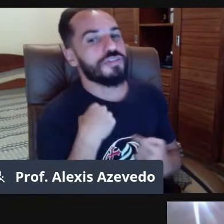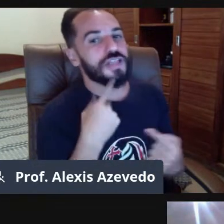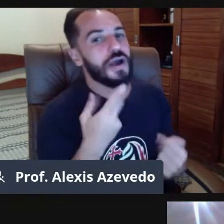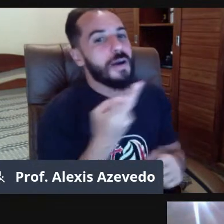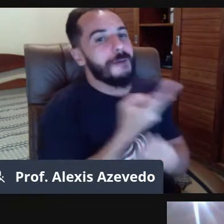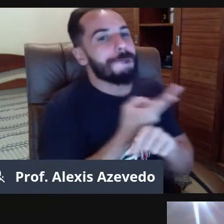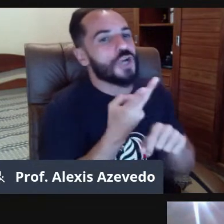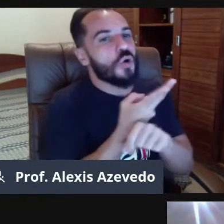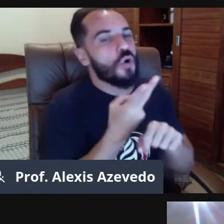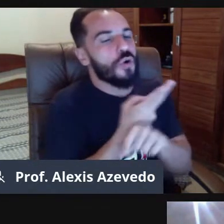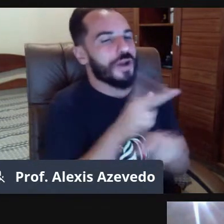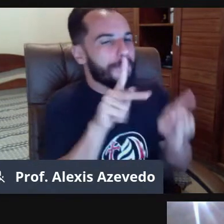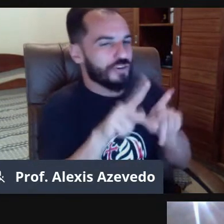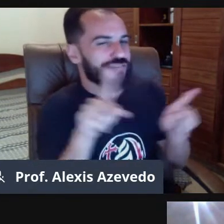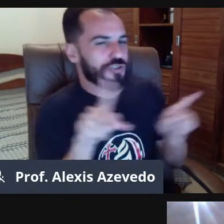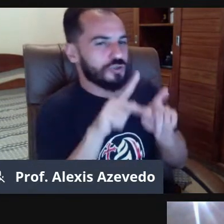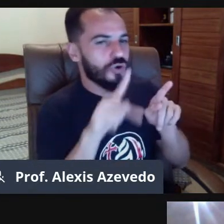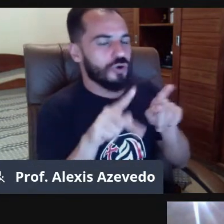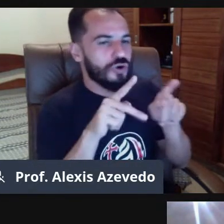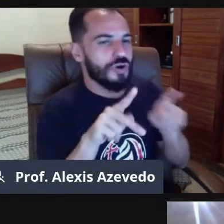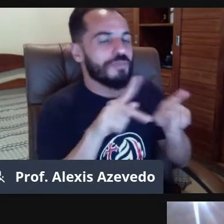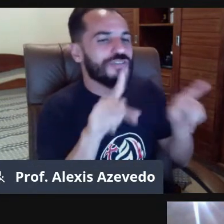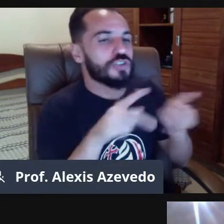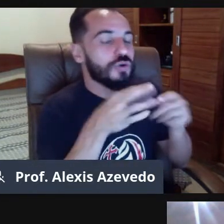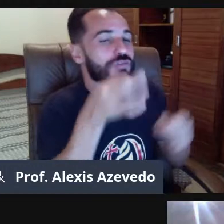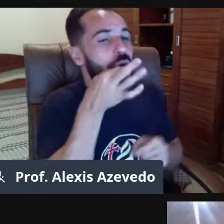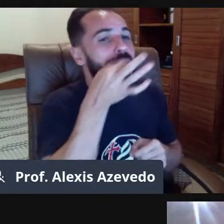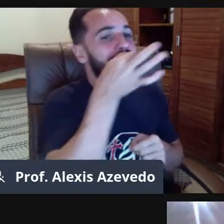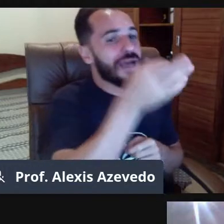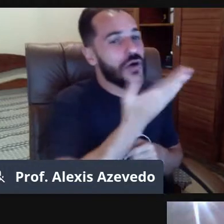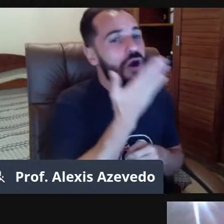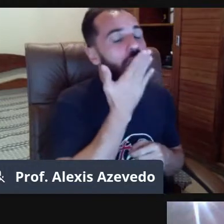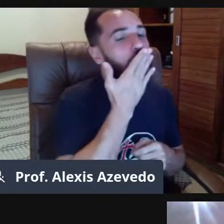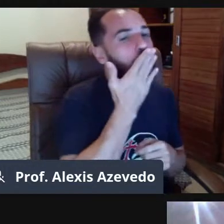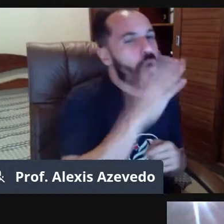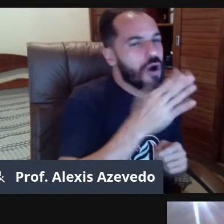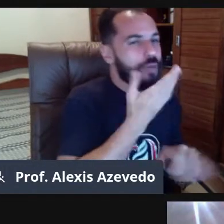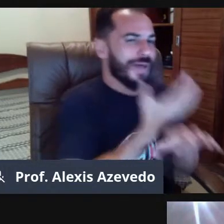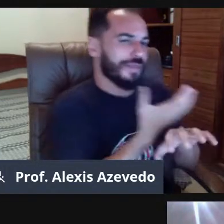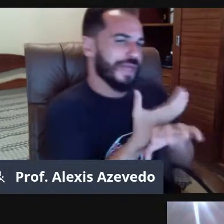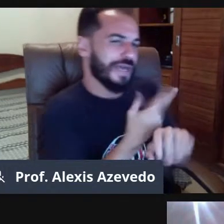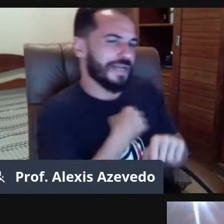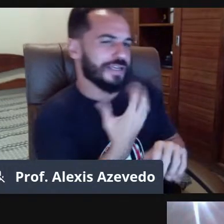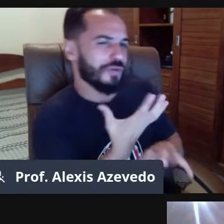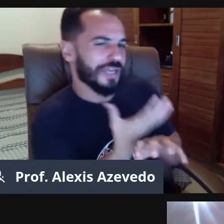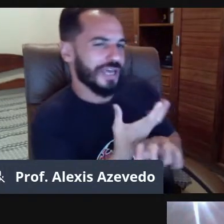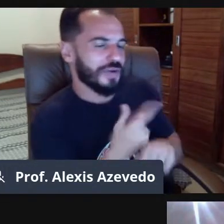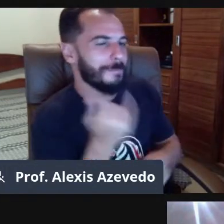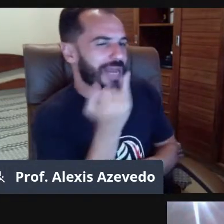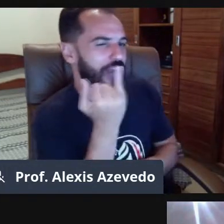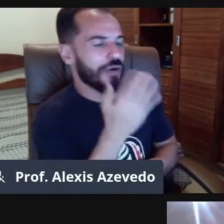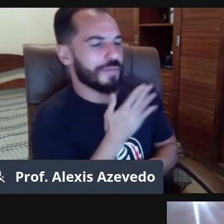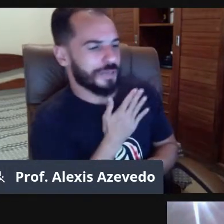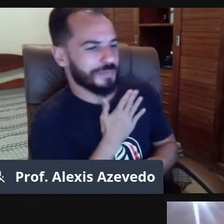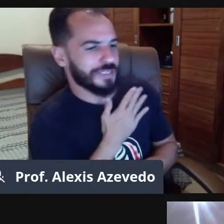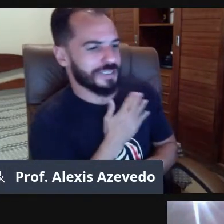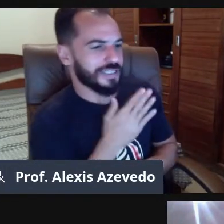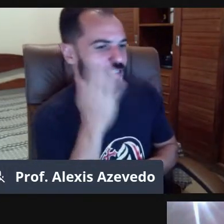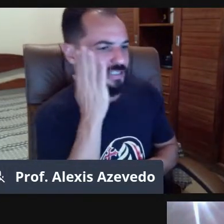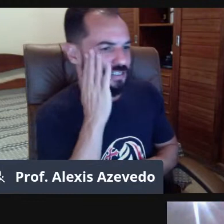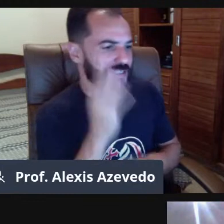disso, porque às vezes uma escolha de uma disciplina muda totalmente, né, o destino